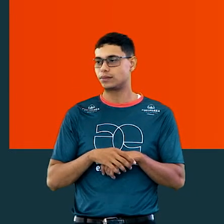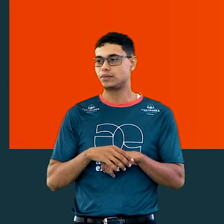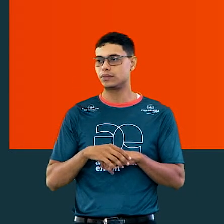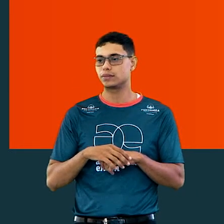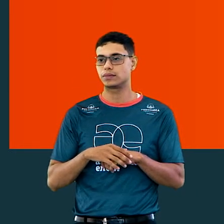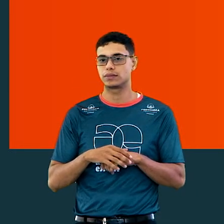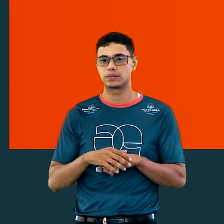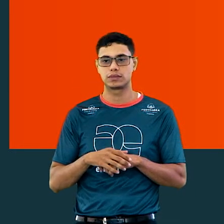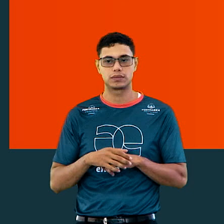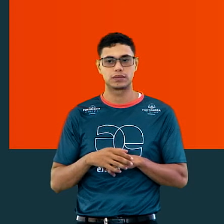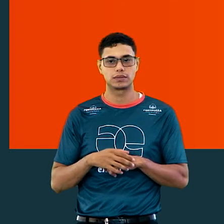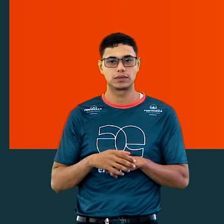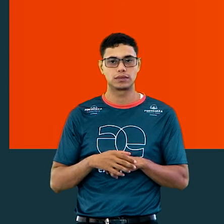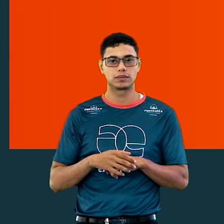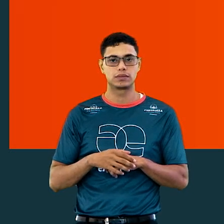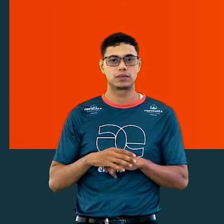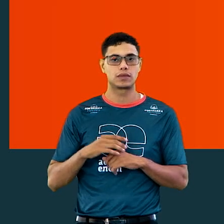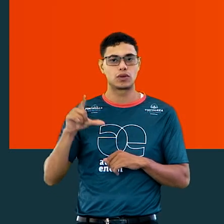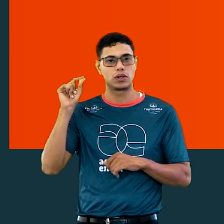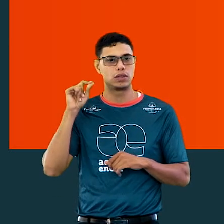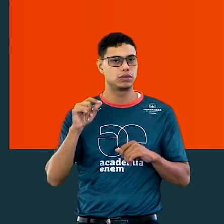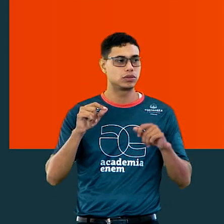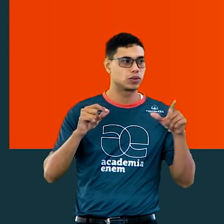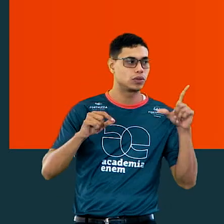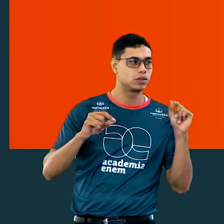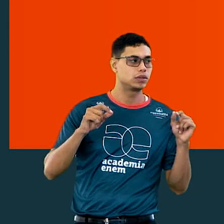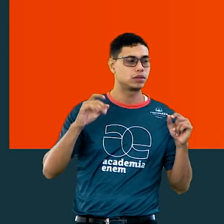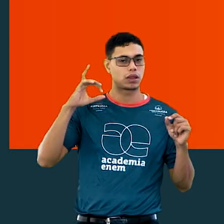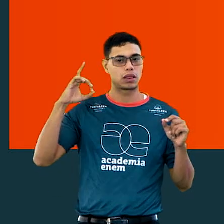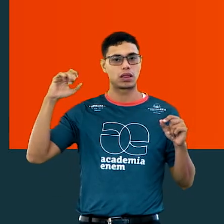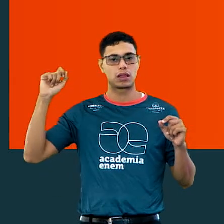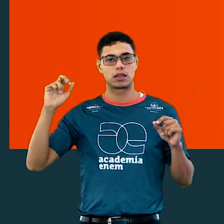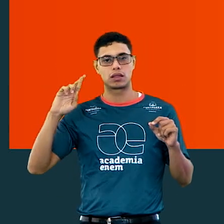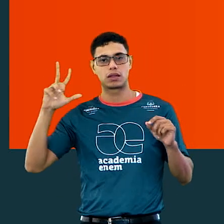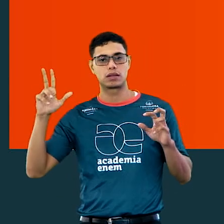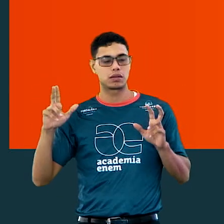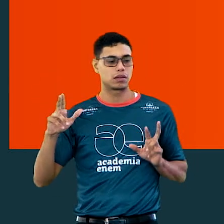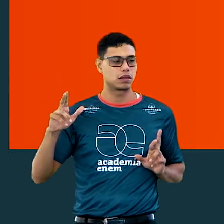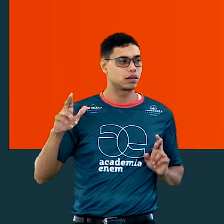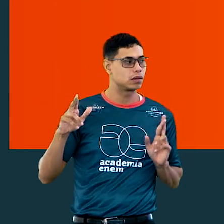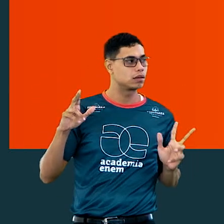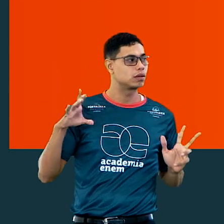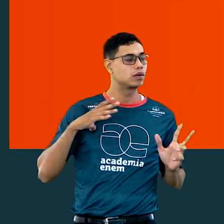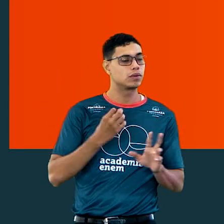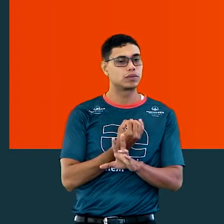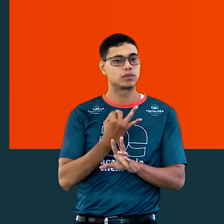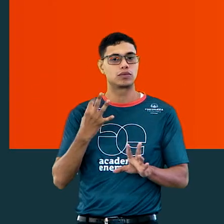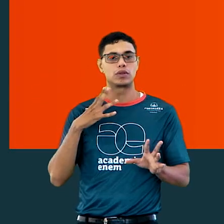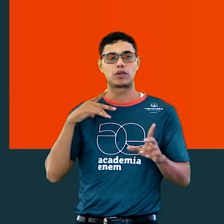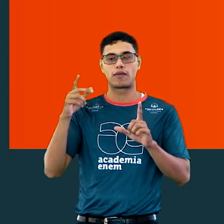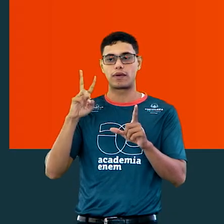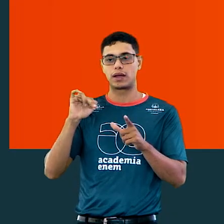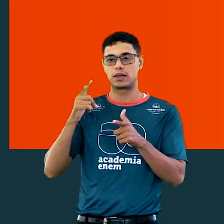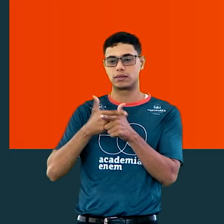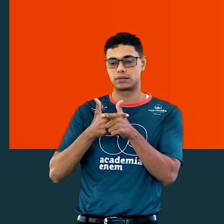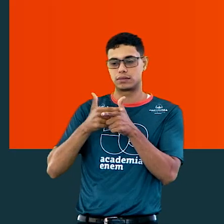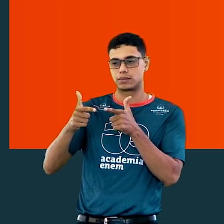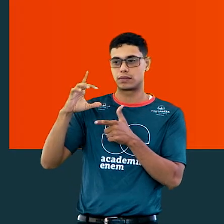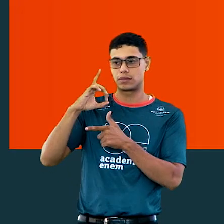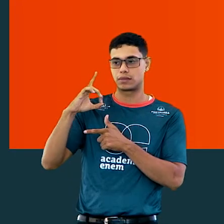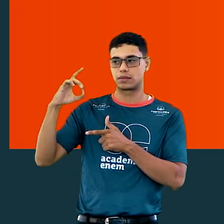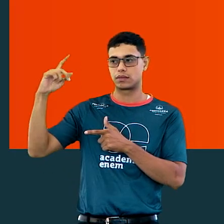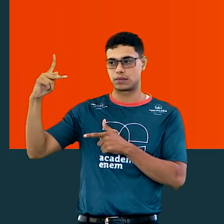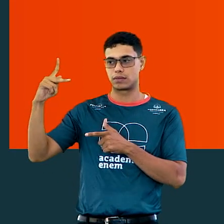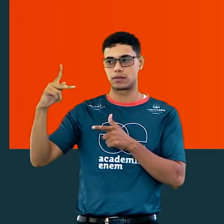corrente, escolhi uma DDP diferente, escolhi a corrente. quando eu dividir a